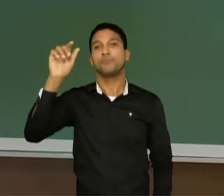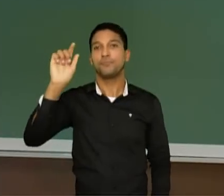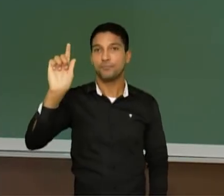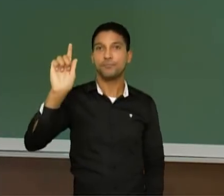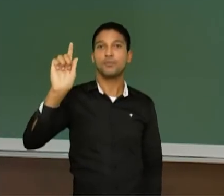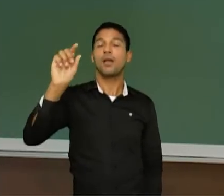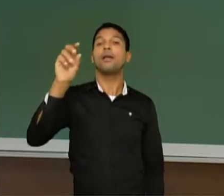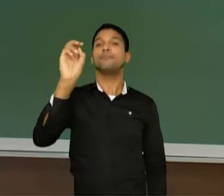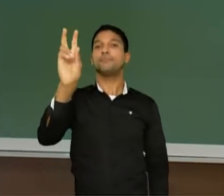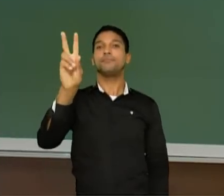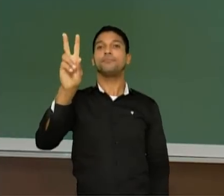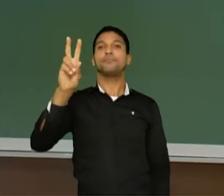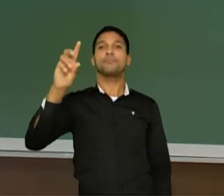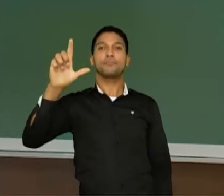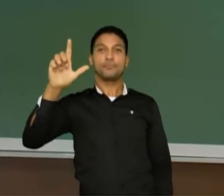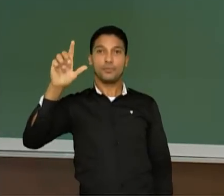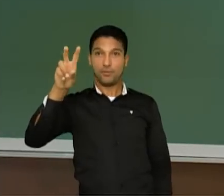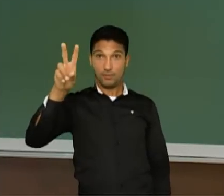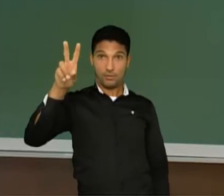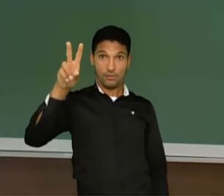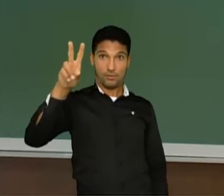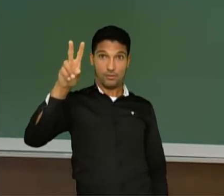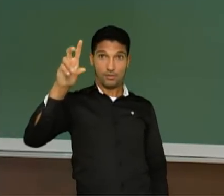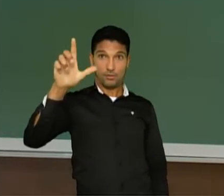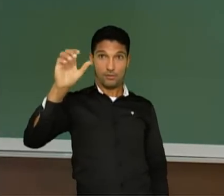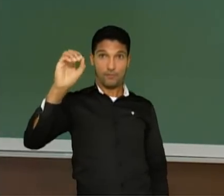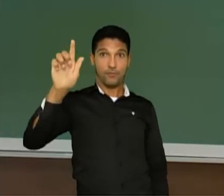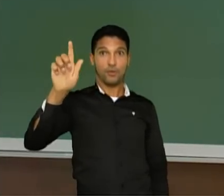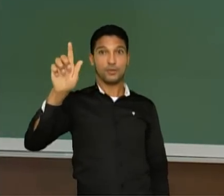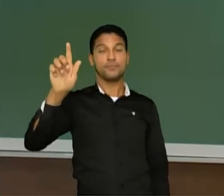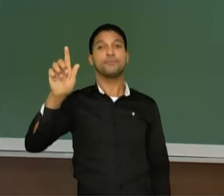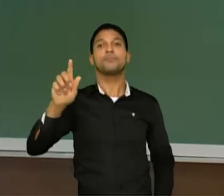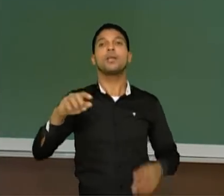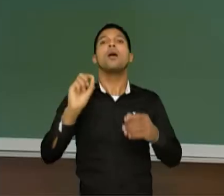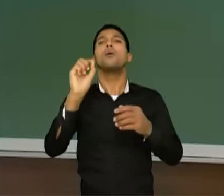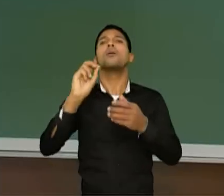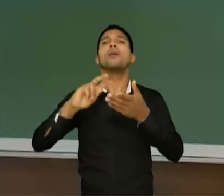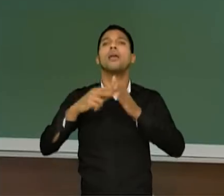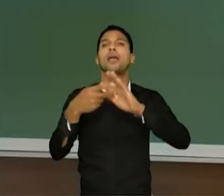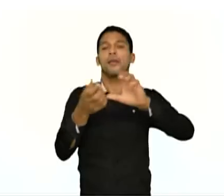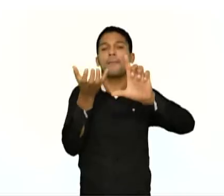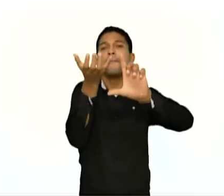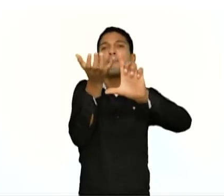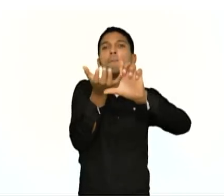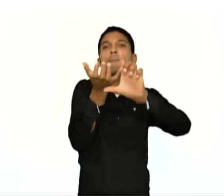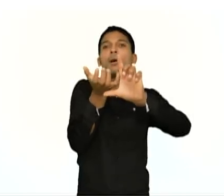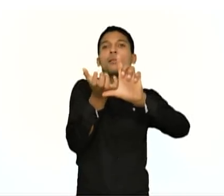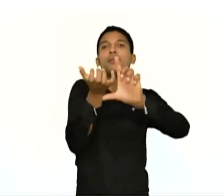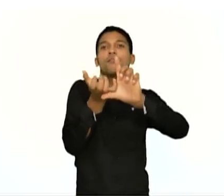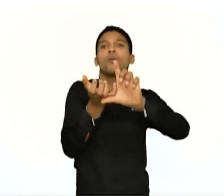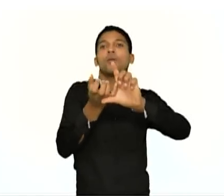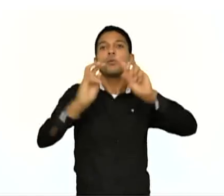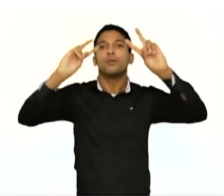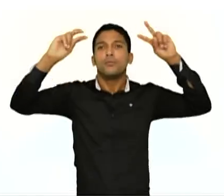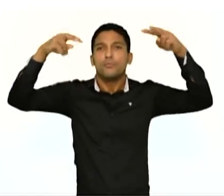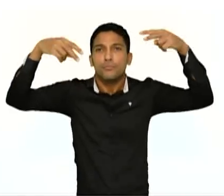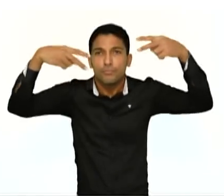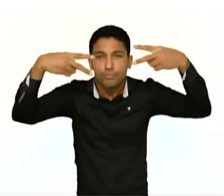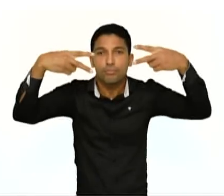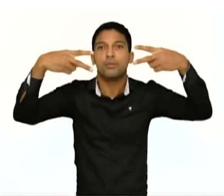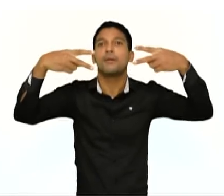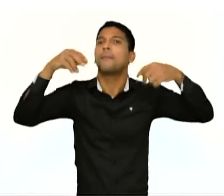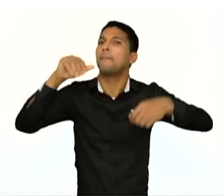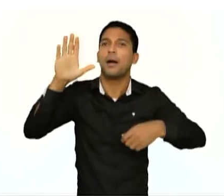novos conceitos da aula de hoje, né? Então, a plataforma, ou seja, o site que os internautas mais utilizam